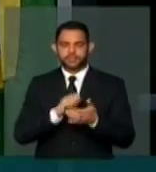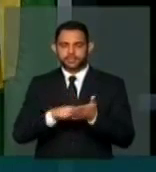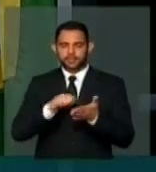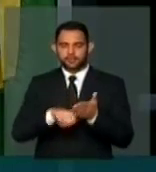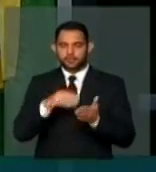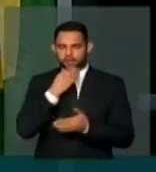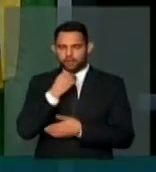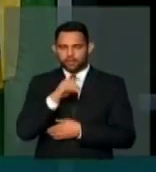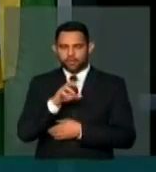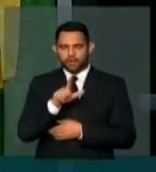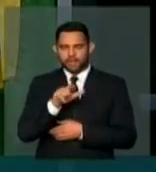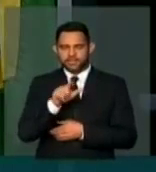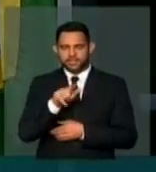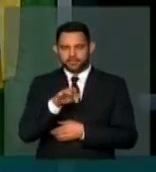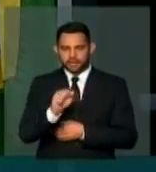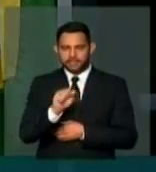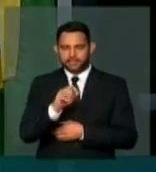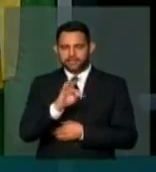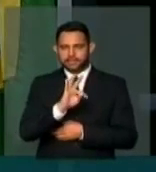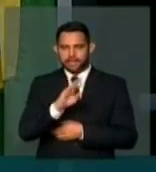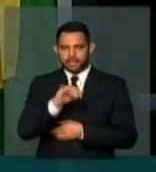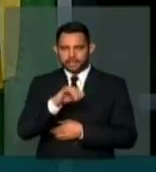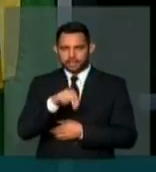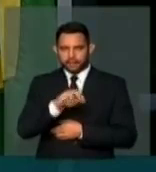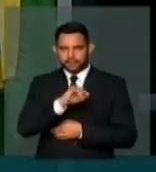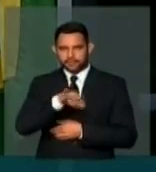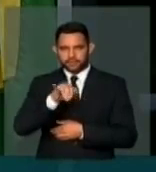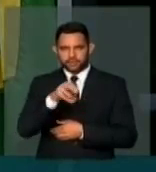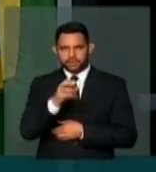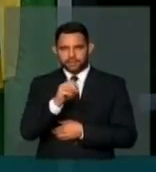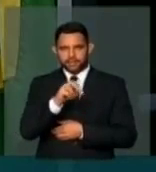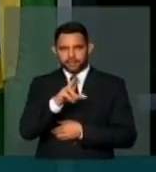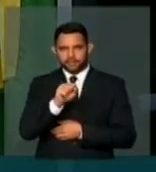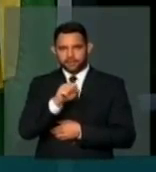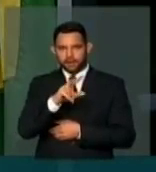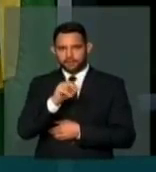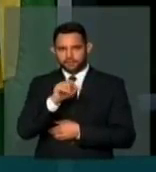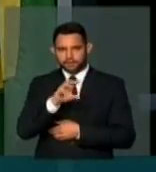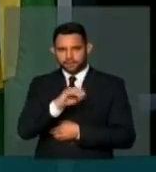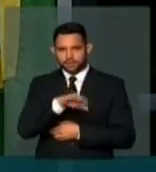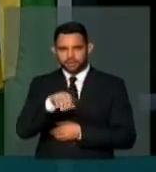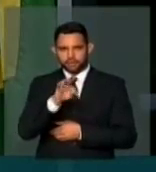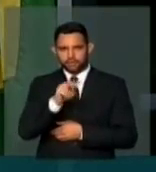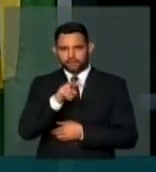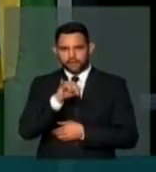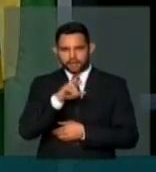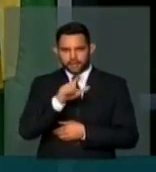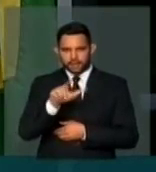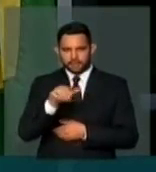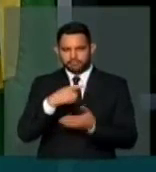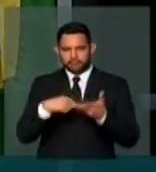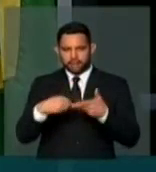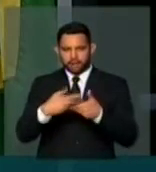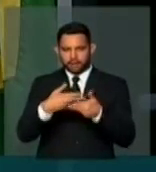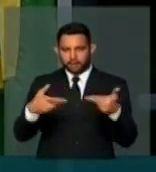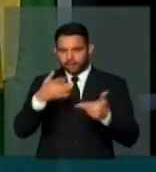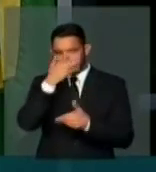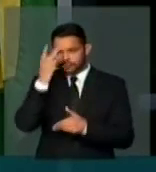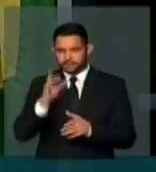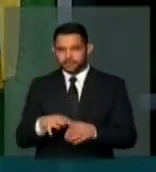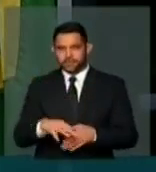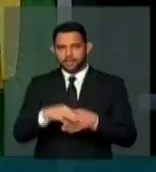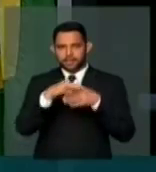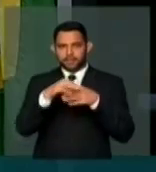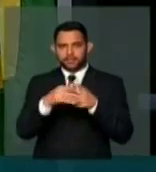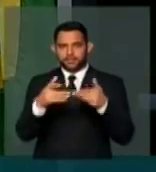Ulisses Guimarães, Tancredo Neves, José Richa, José Serra, Álvaro Dias, Teotônio Vilela e por tantas outras